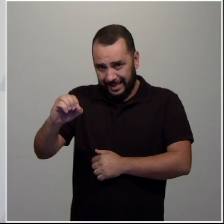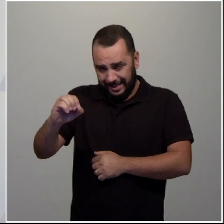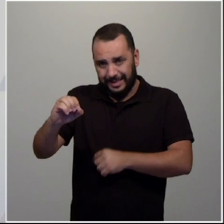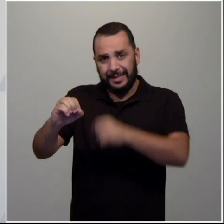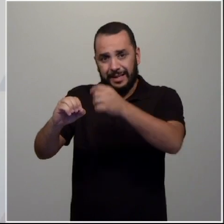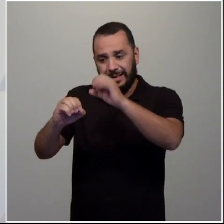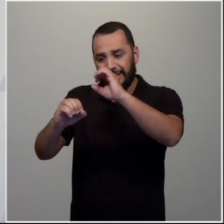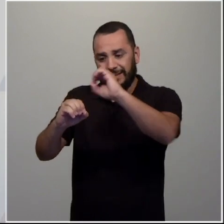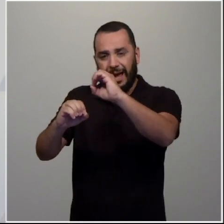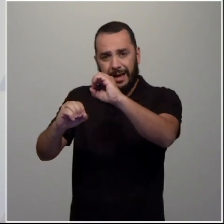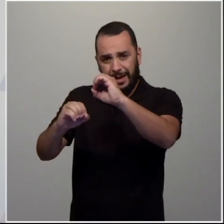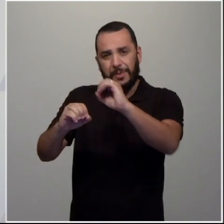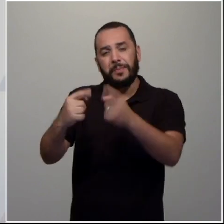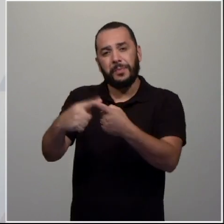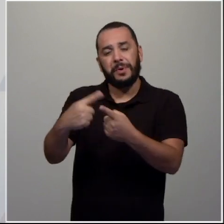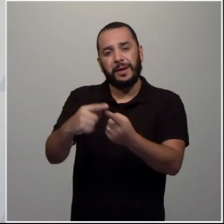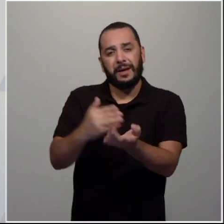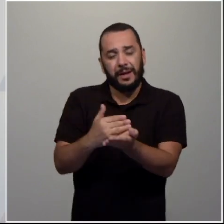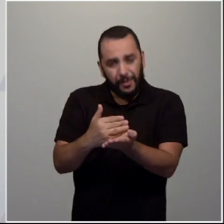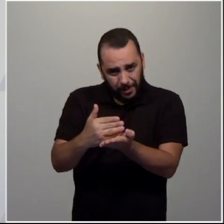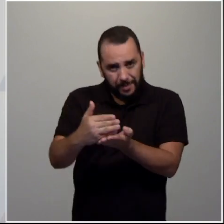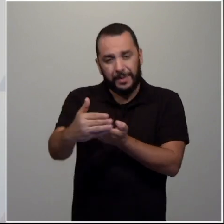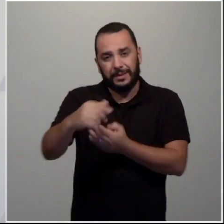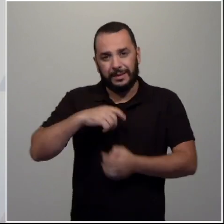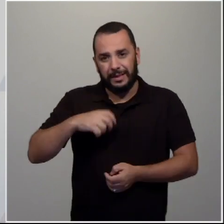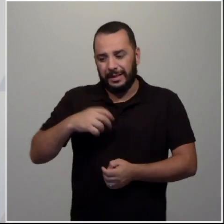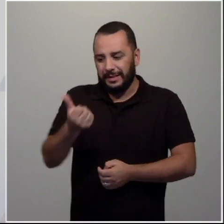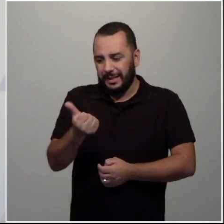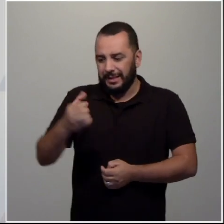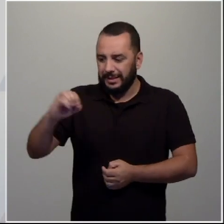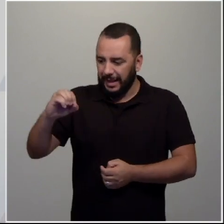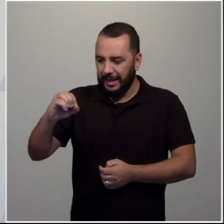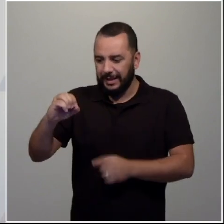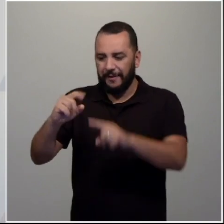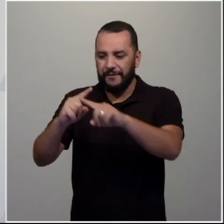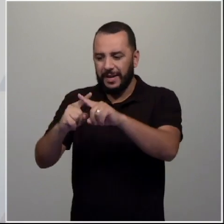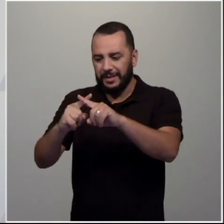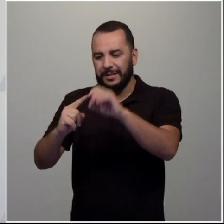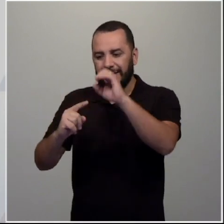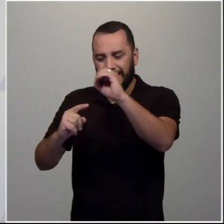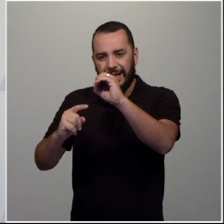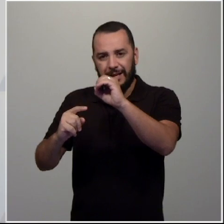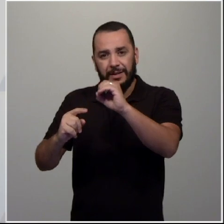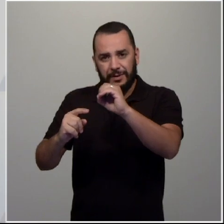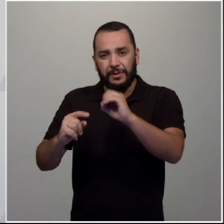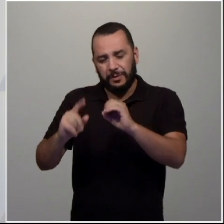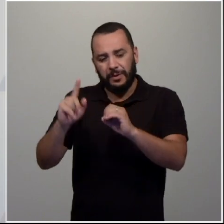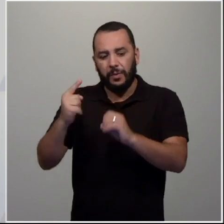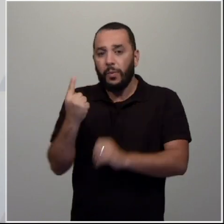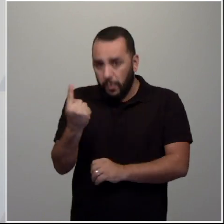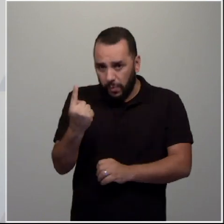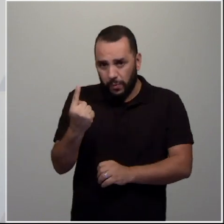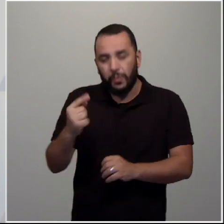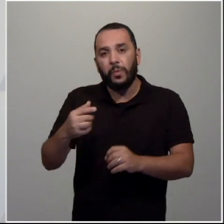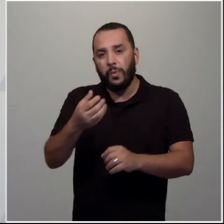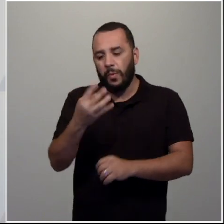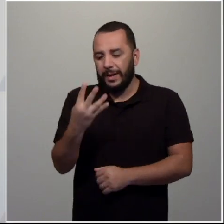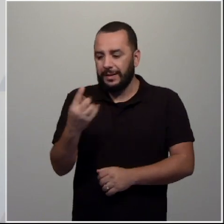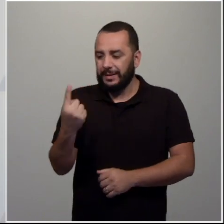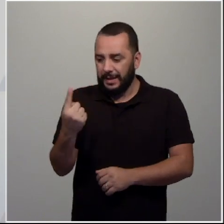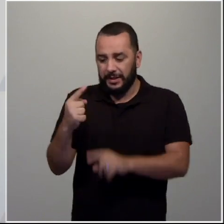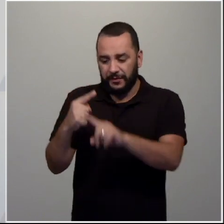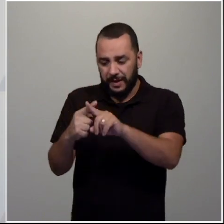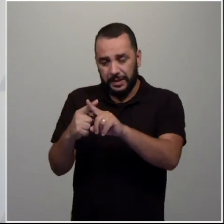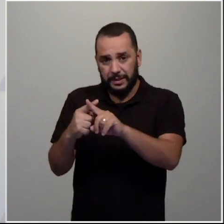casa né ali então 60 vezes era vezes vai dar 1 46 vezes 1 46 no